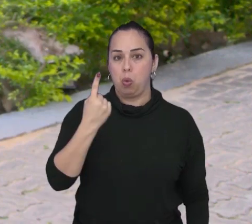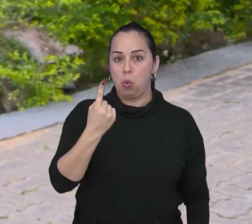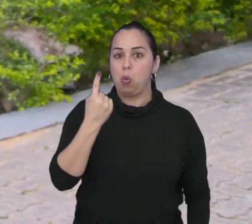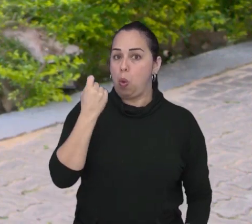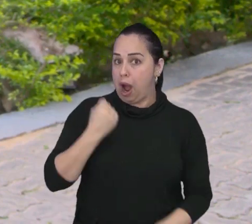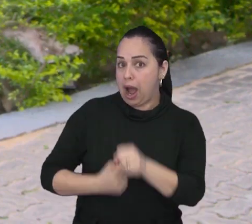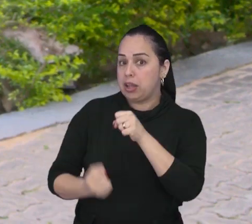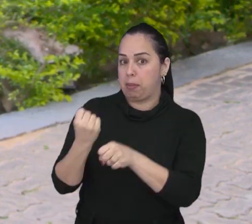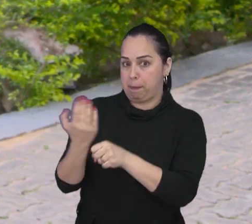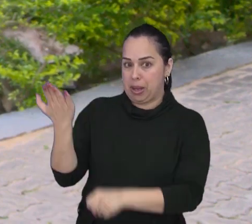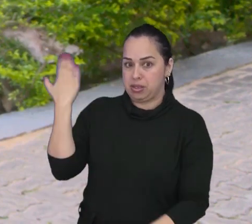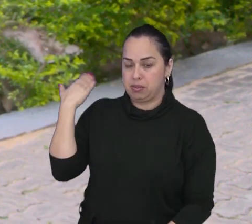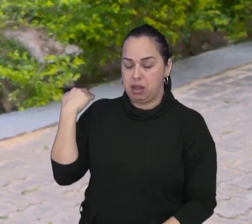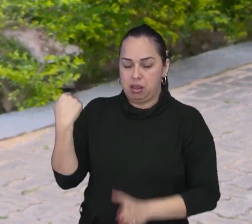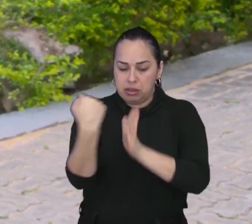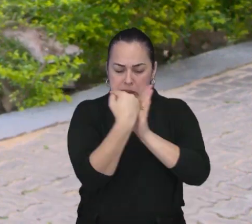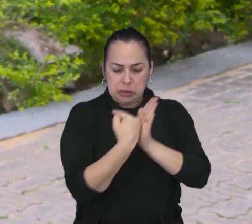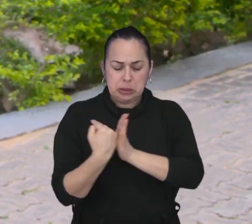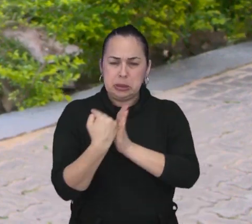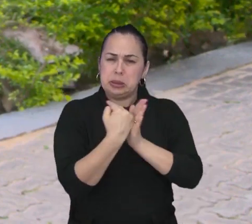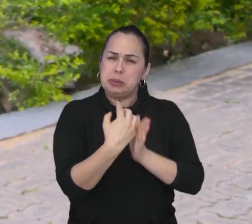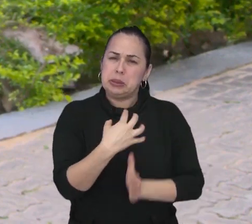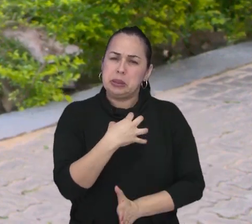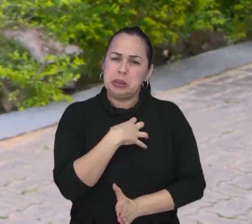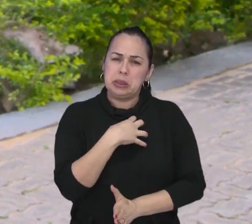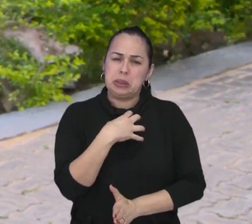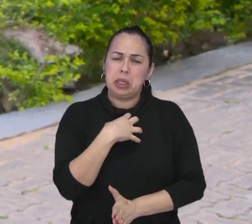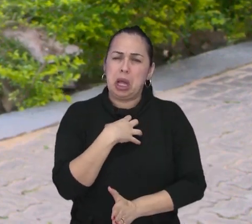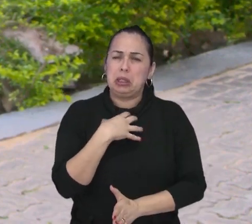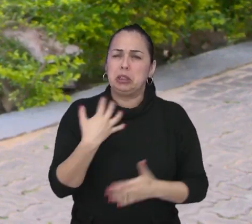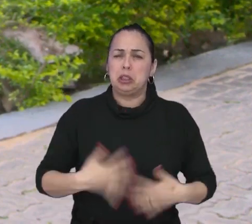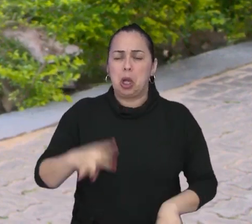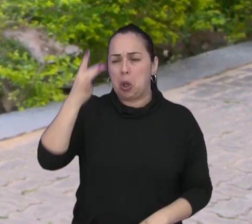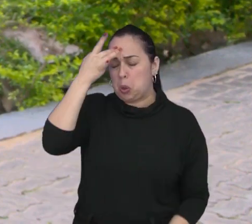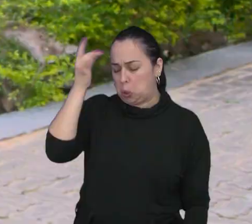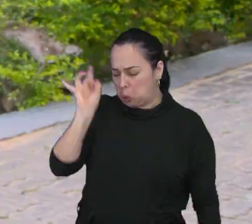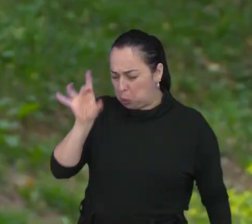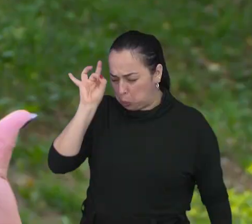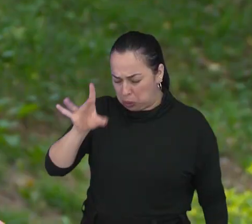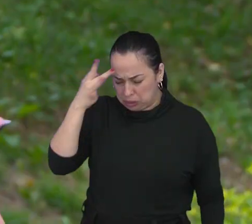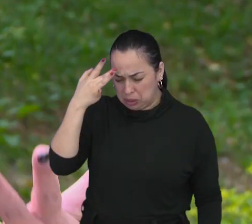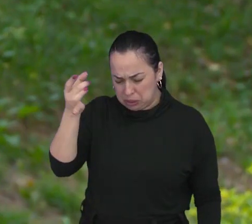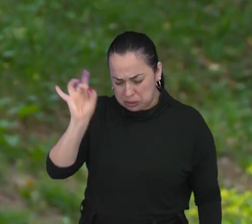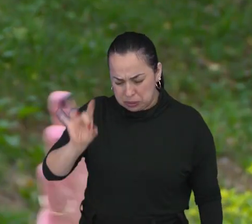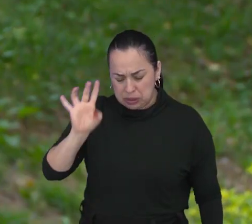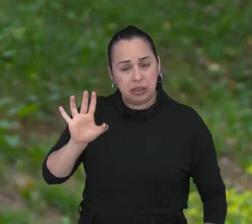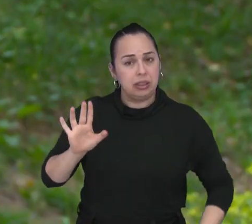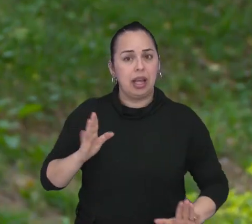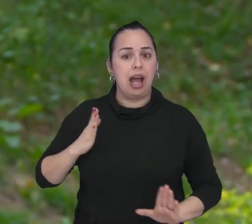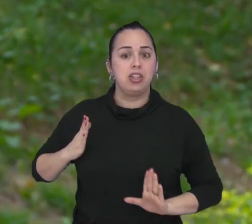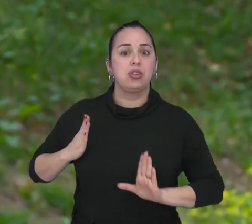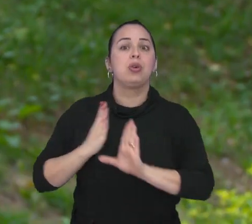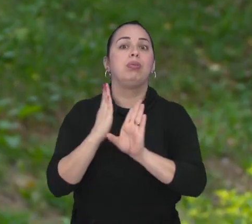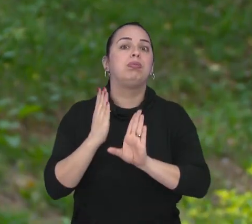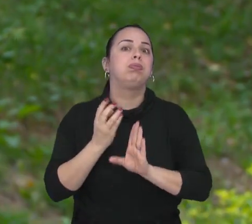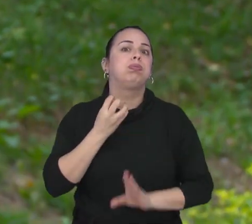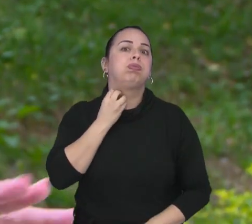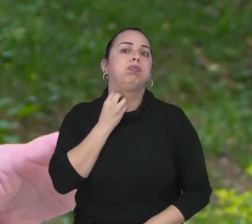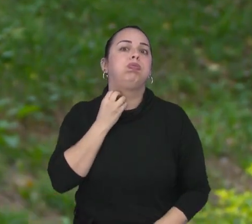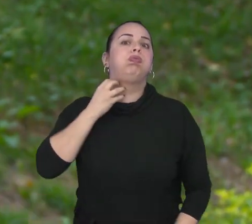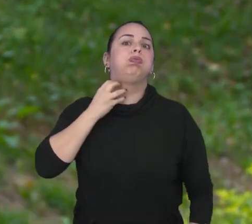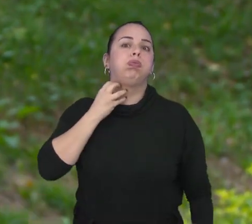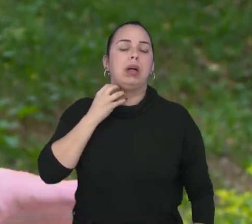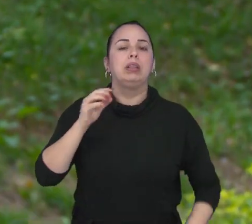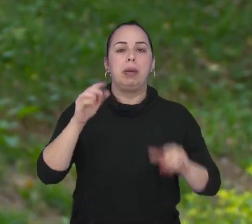há menos de um ano a Tatiana foi investigar o motivo de sentir muita enxaqueca foi quando descobriu que tinha um cisto na